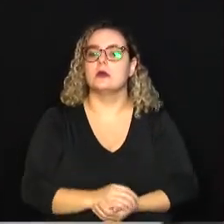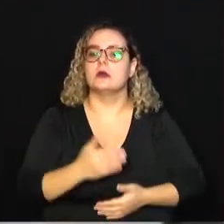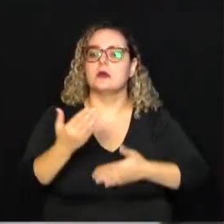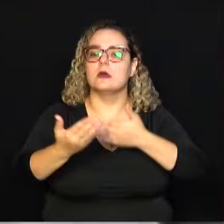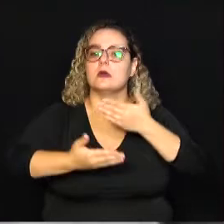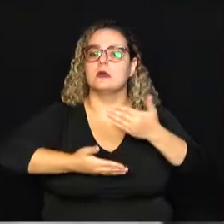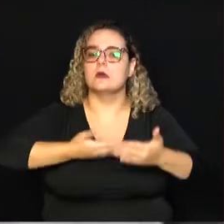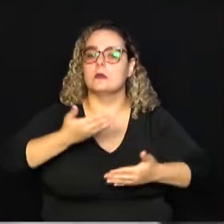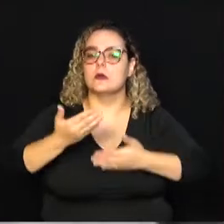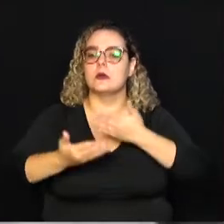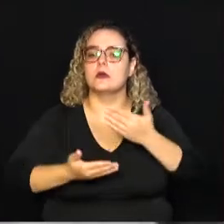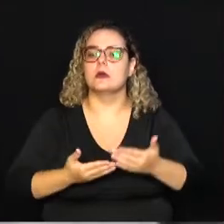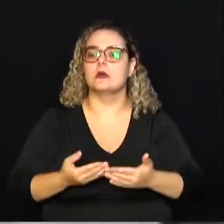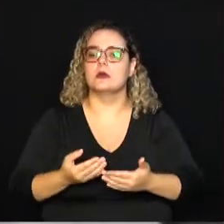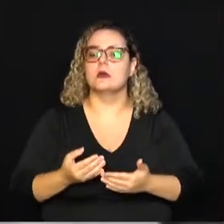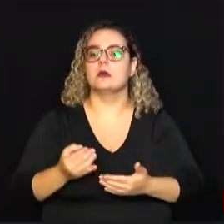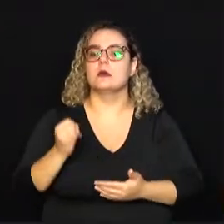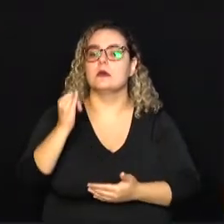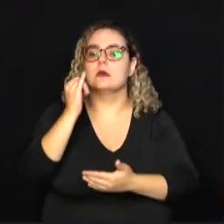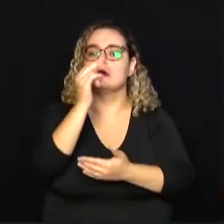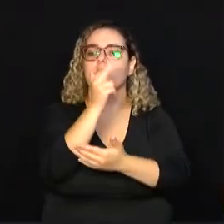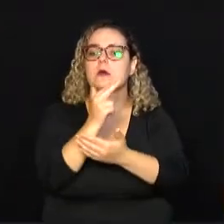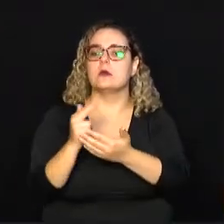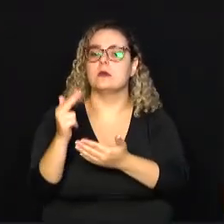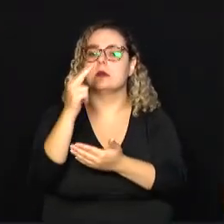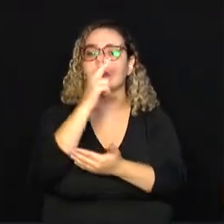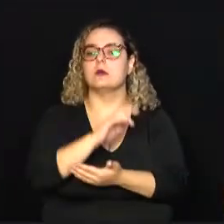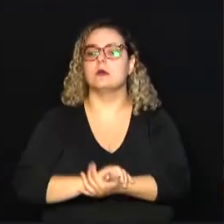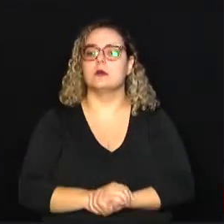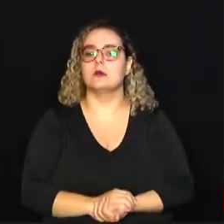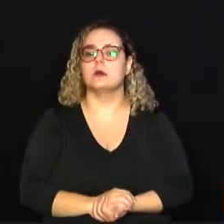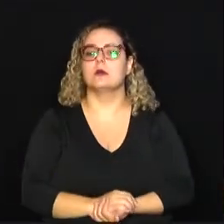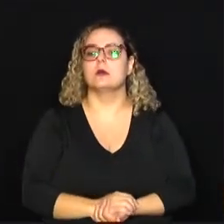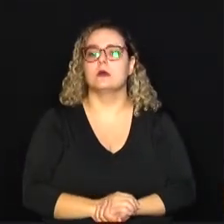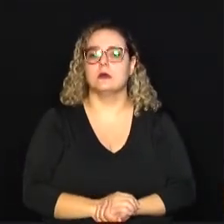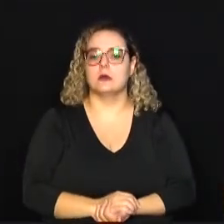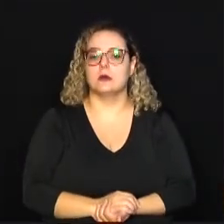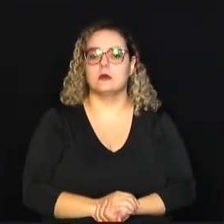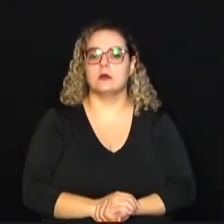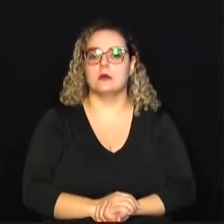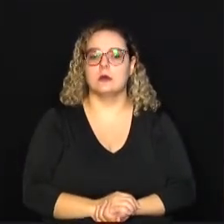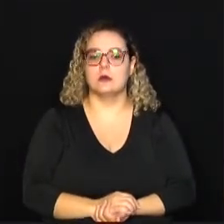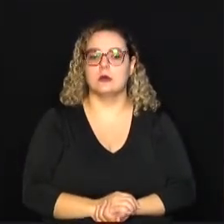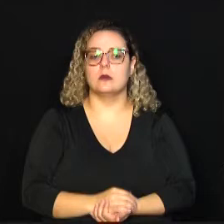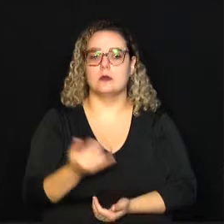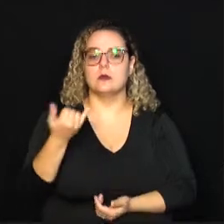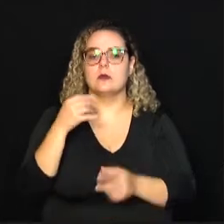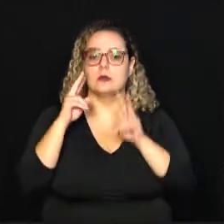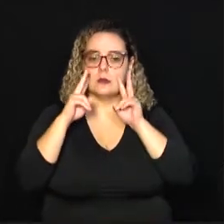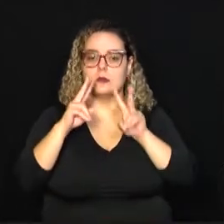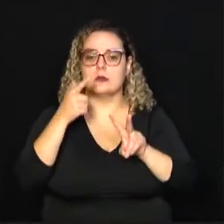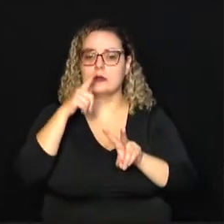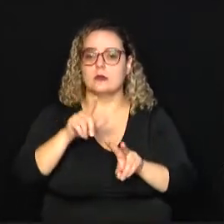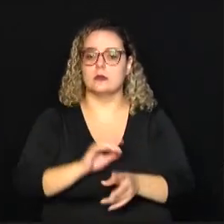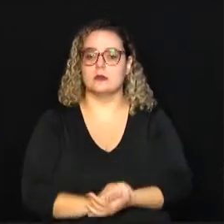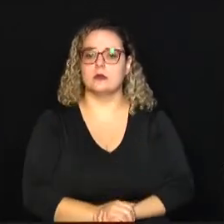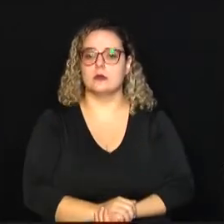uma imagem, tá? Isso aqui, me avisa se está dando para ver, por favor.